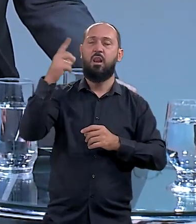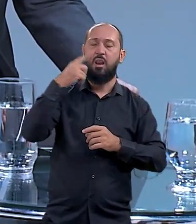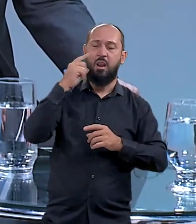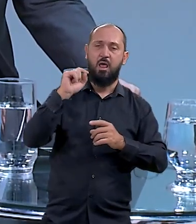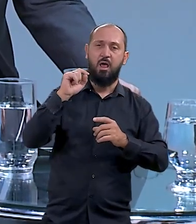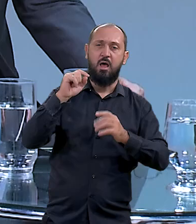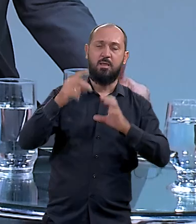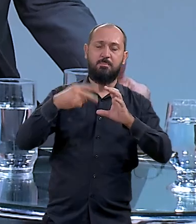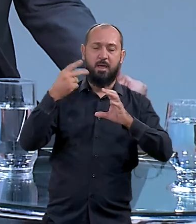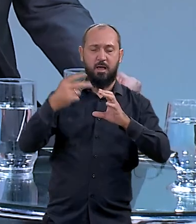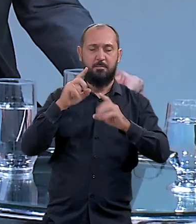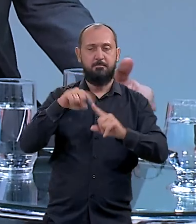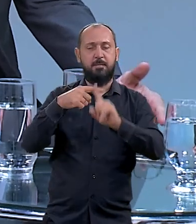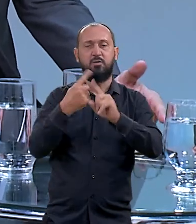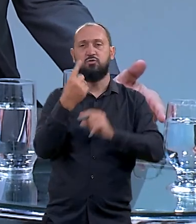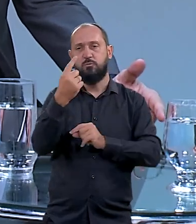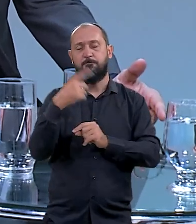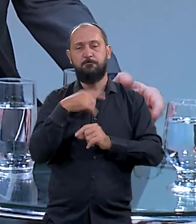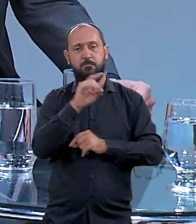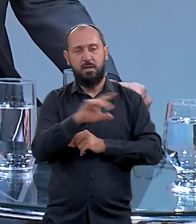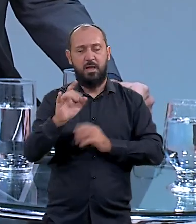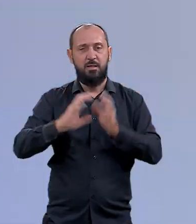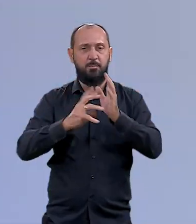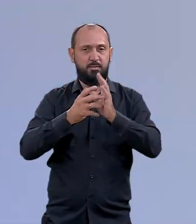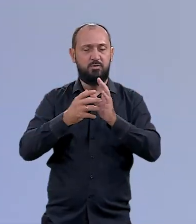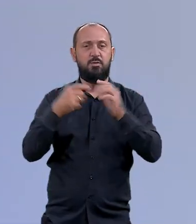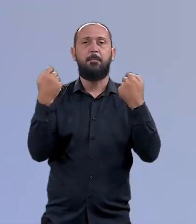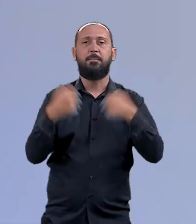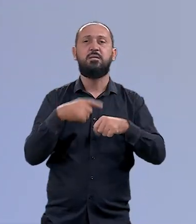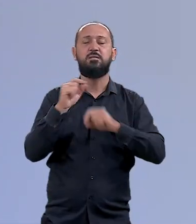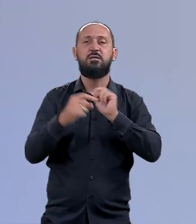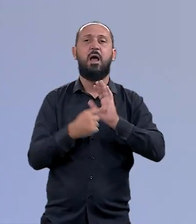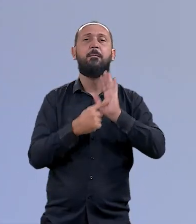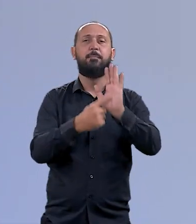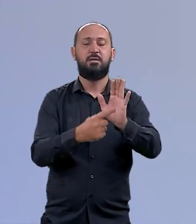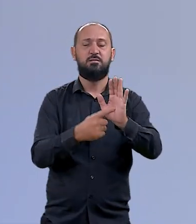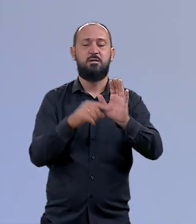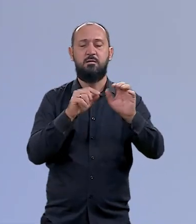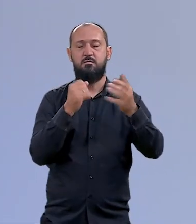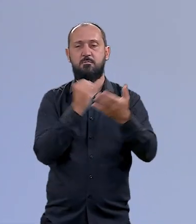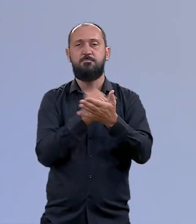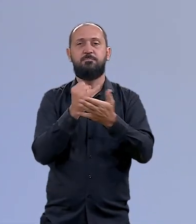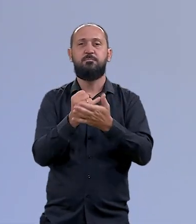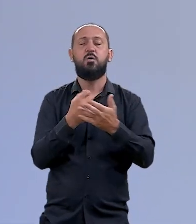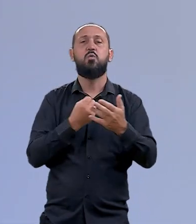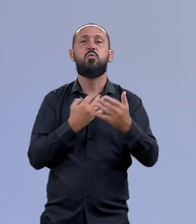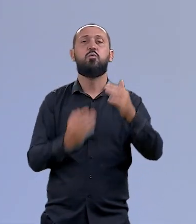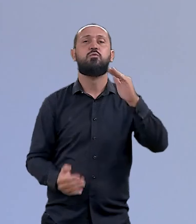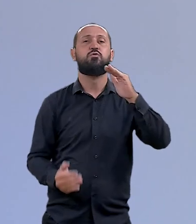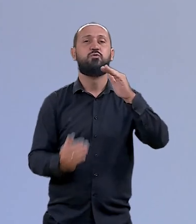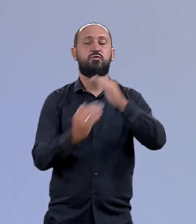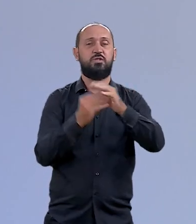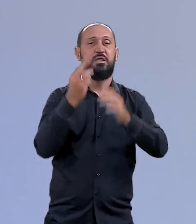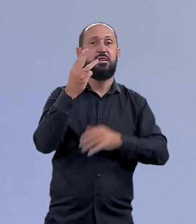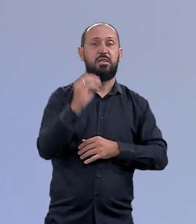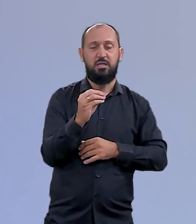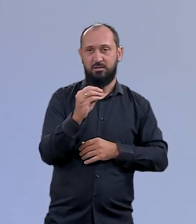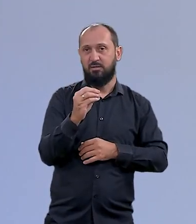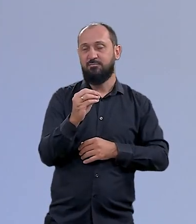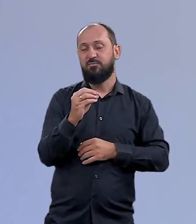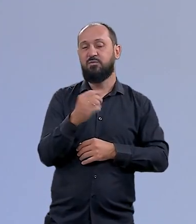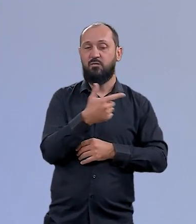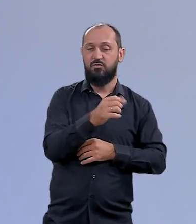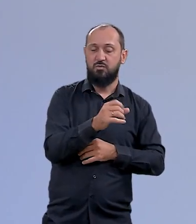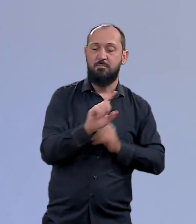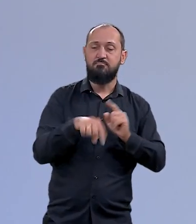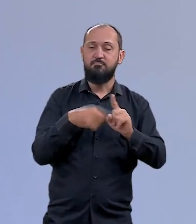ter algum impacto, algum reflexo no quociente eleitoral? Não, veja só. Hoje, Campo Grande, como exemplo, nós temos 29 vereadores